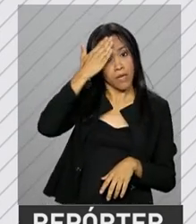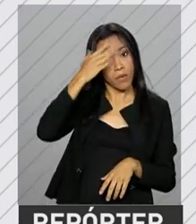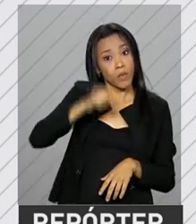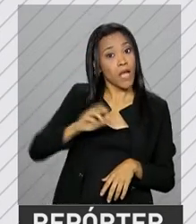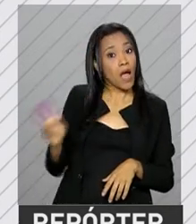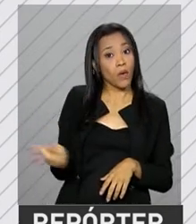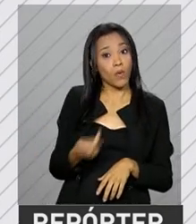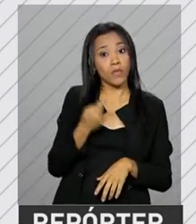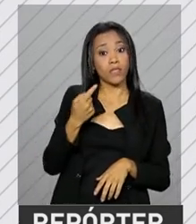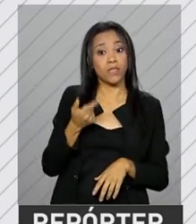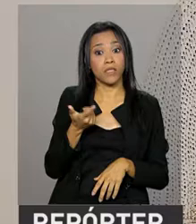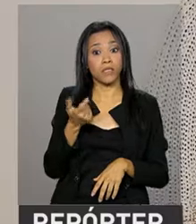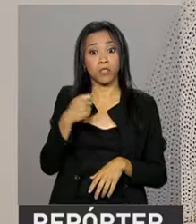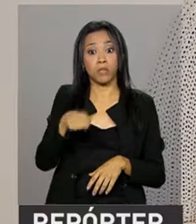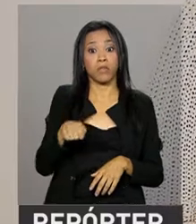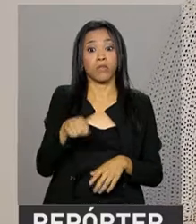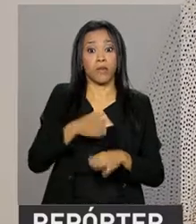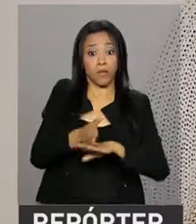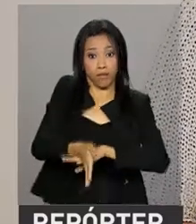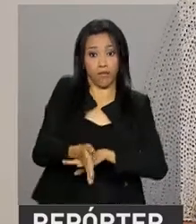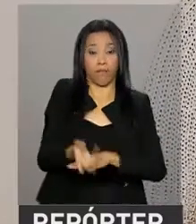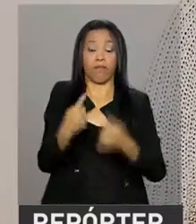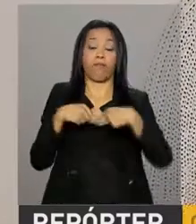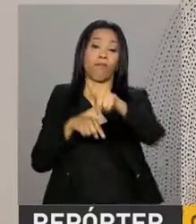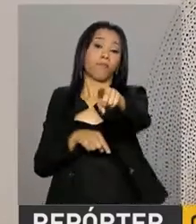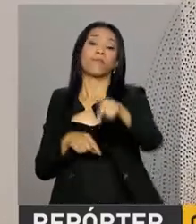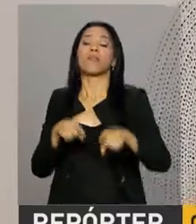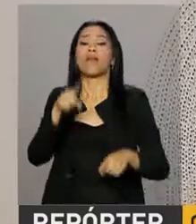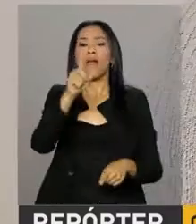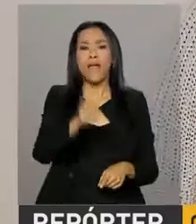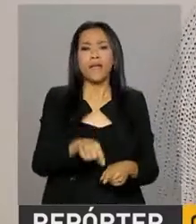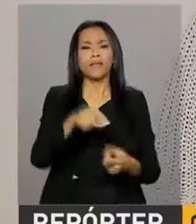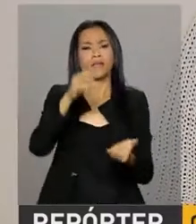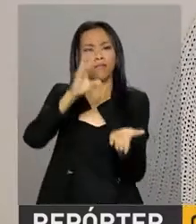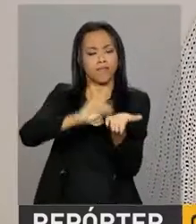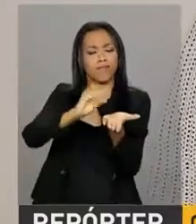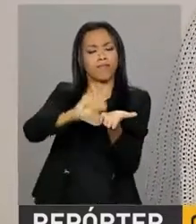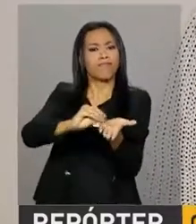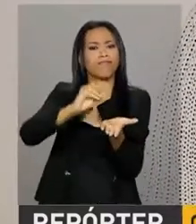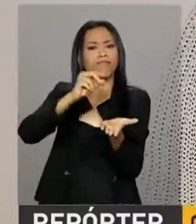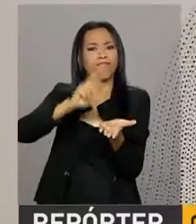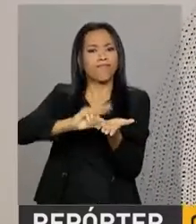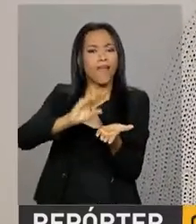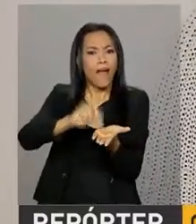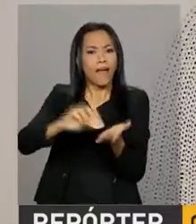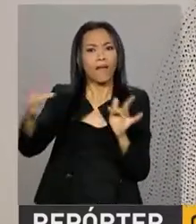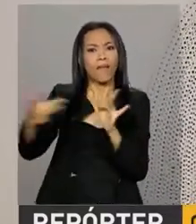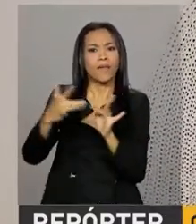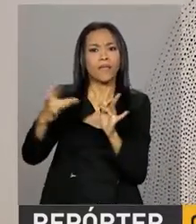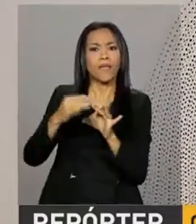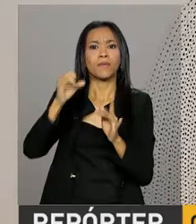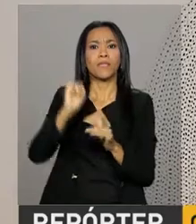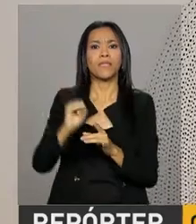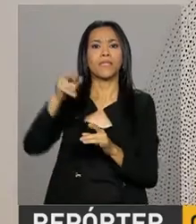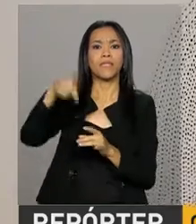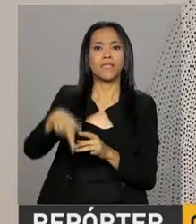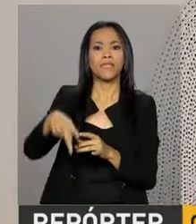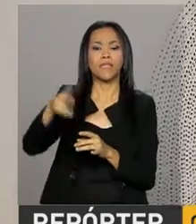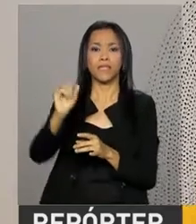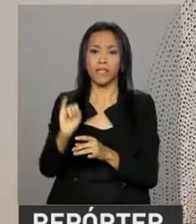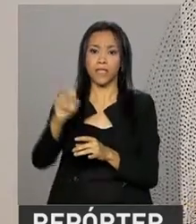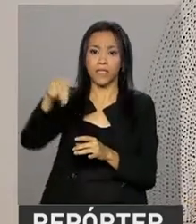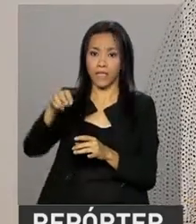áreas que não exigem login o aplicativo além de ser mais uma forma de contato entre o inep eo participante